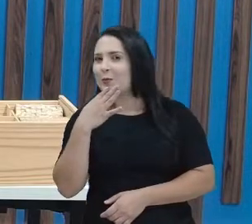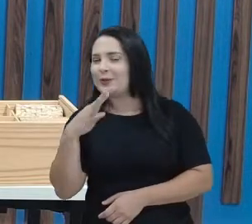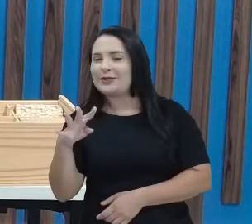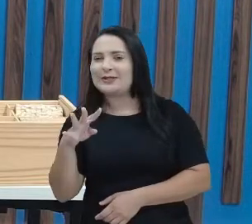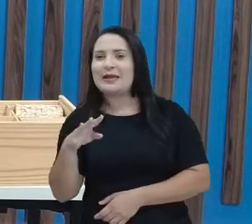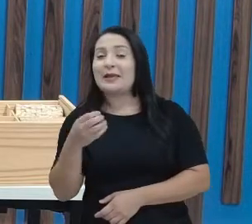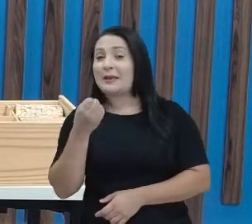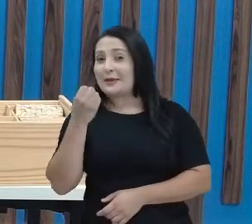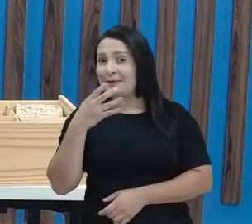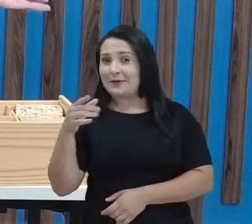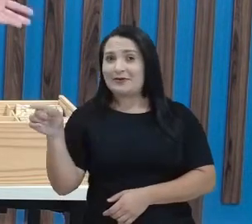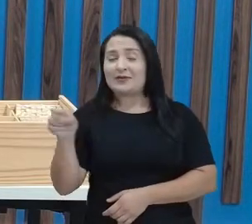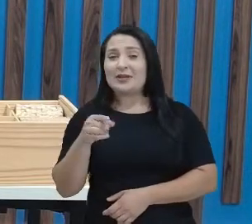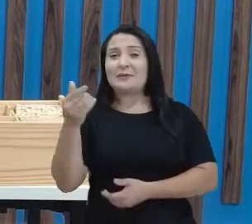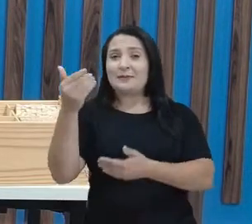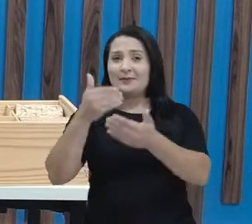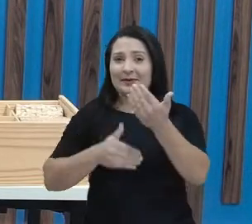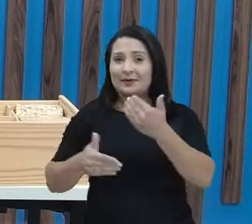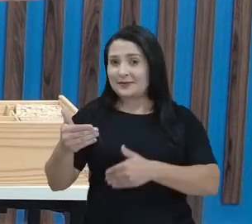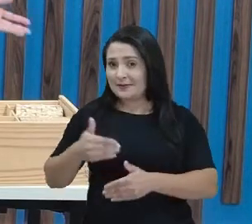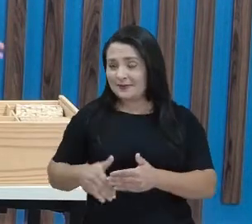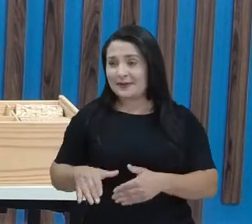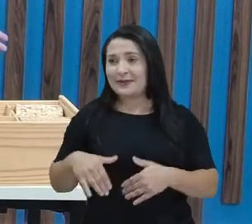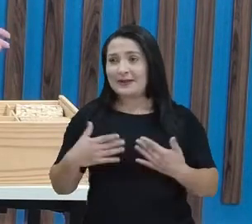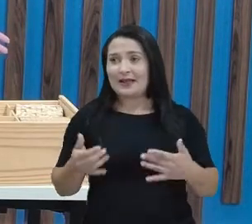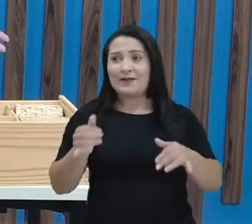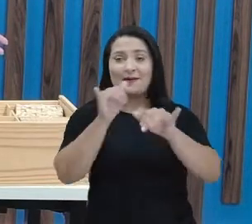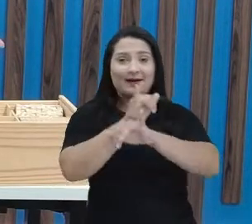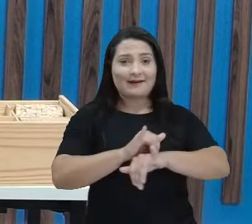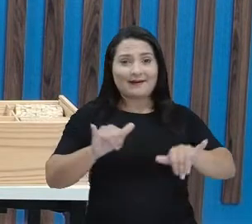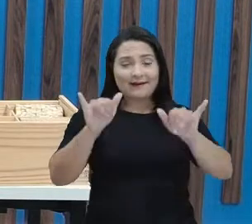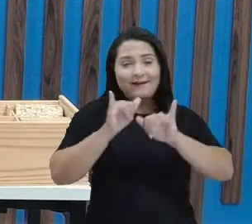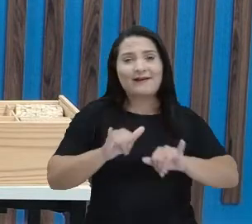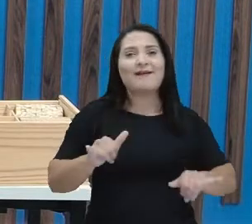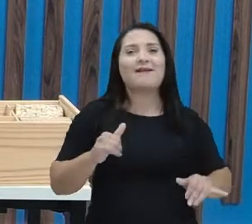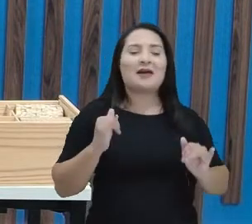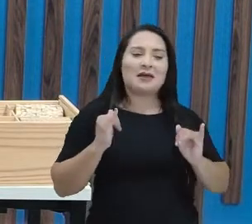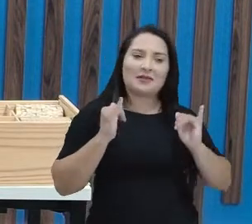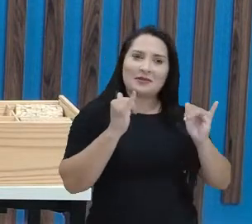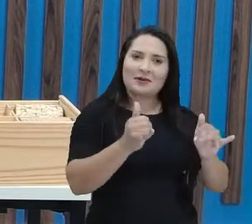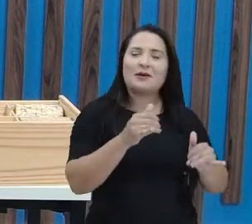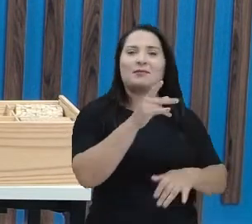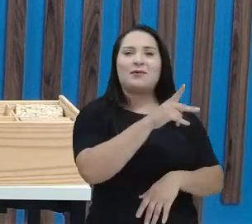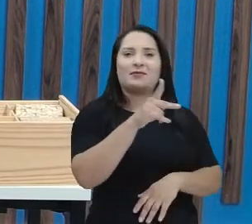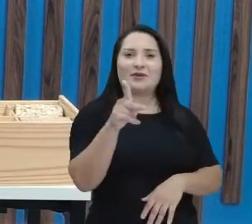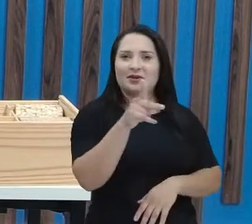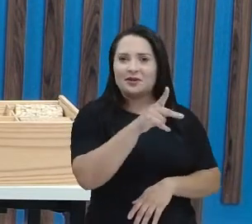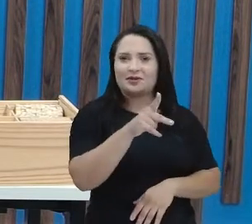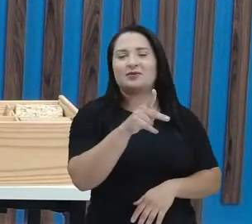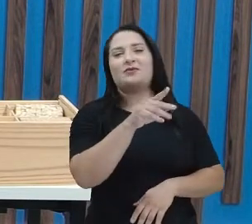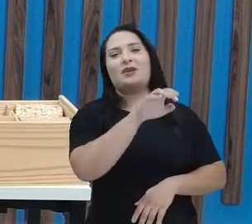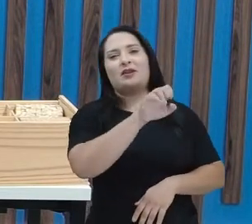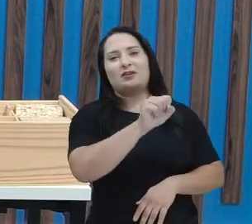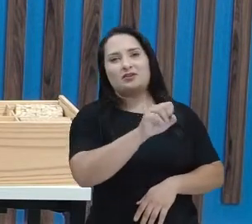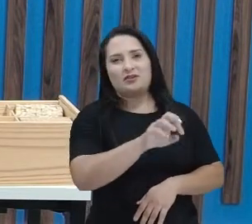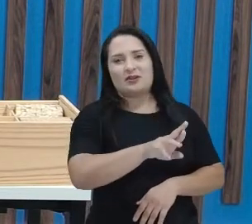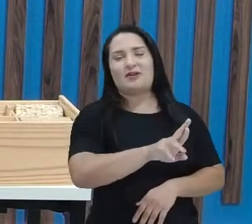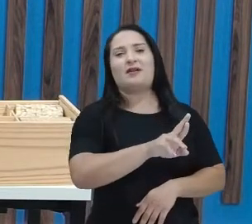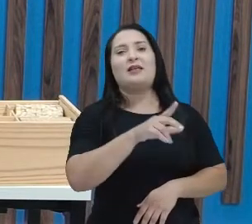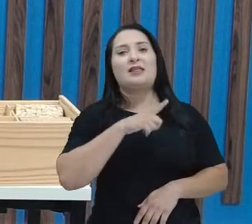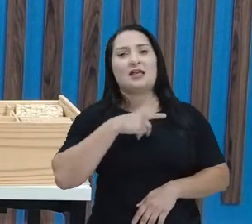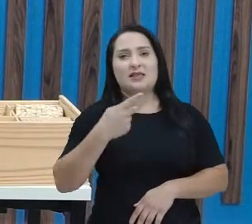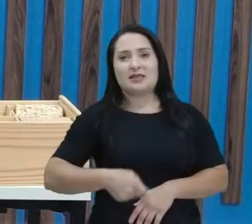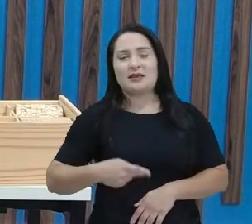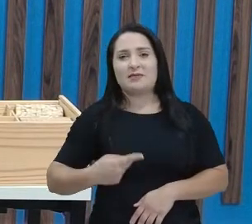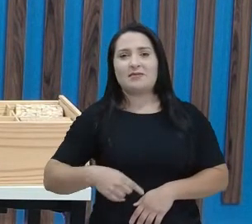Pronto. Mas não deixamos de dar o recado para a professora Esté. Para a professora Esté. É, isso aí. E temos também conosco aqui no estúdio